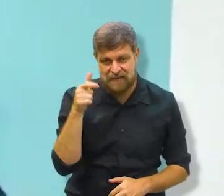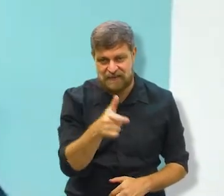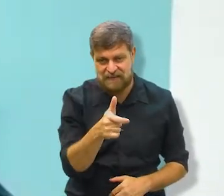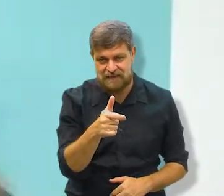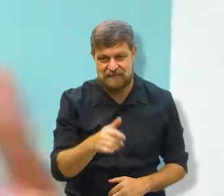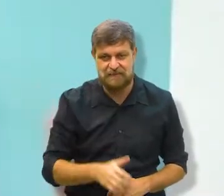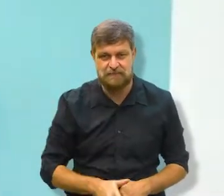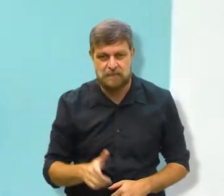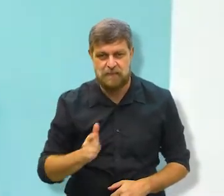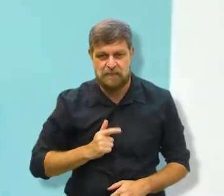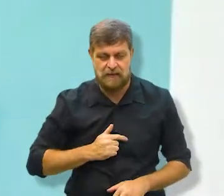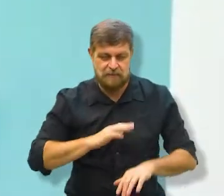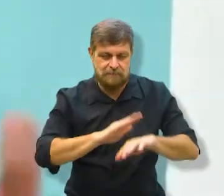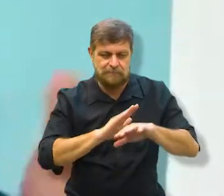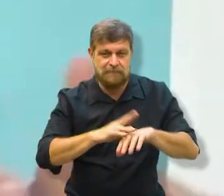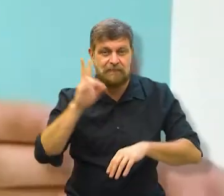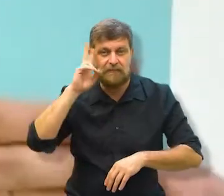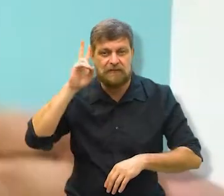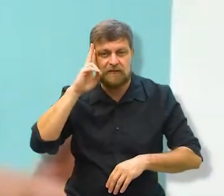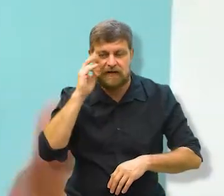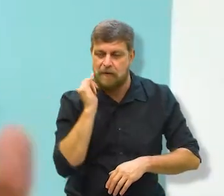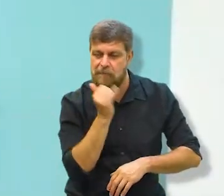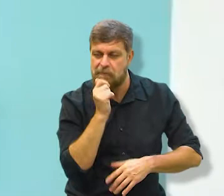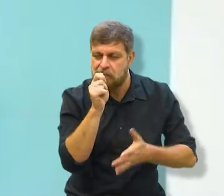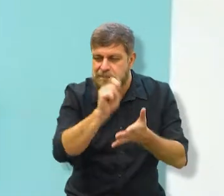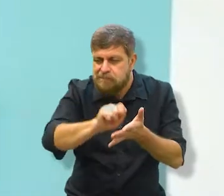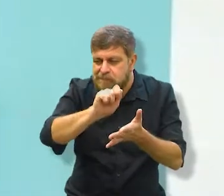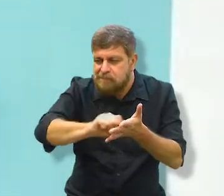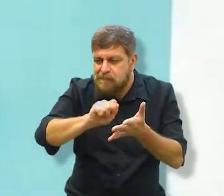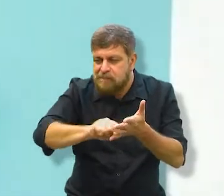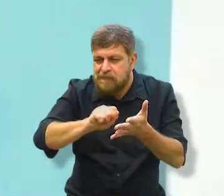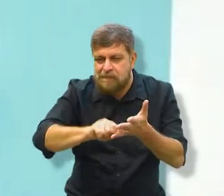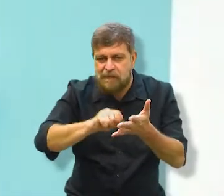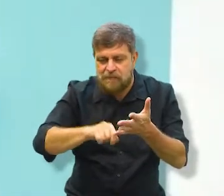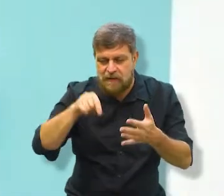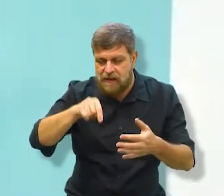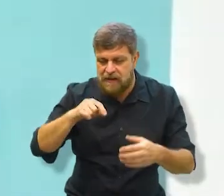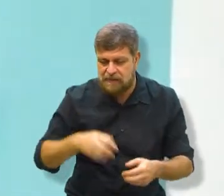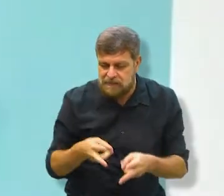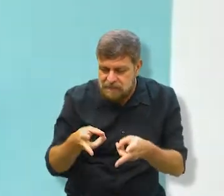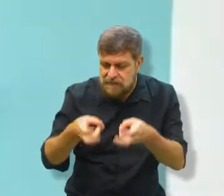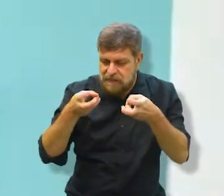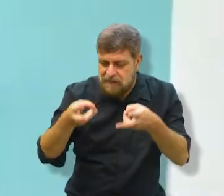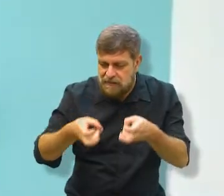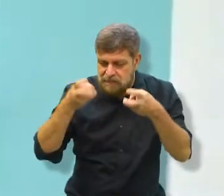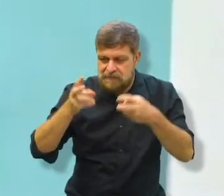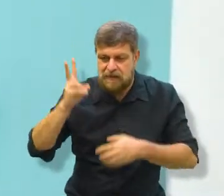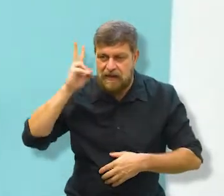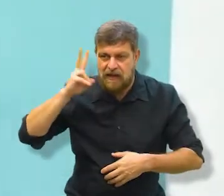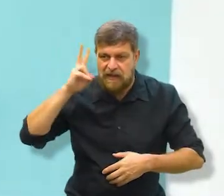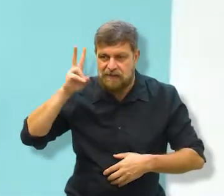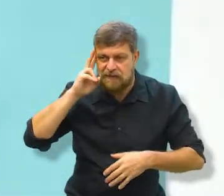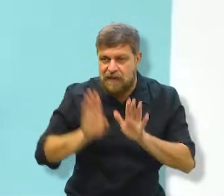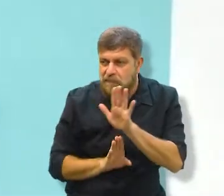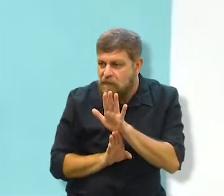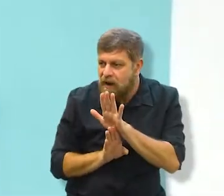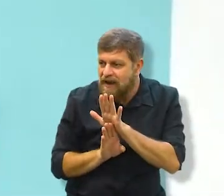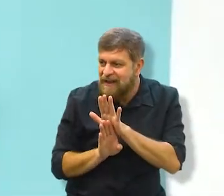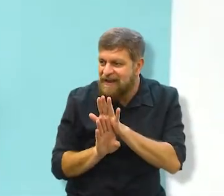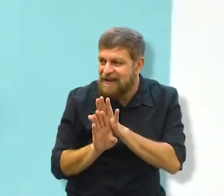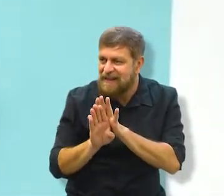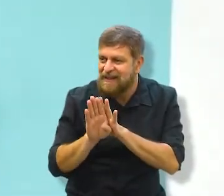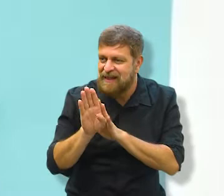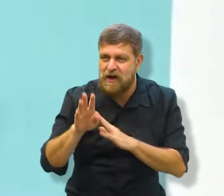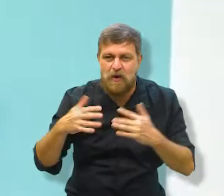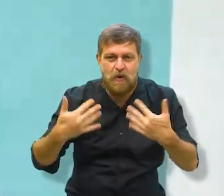e ela fez um conto que, assim, é muito legal, que ela vai crescendo ao longo do conto, sabe?